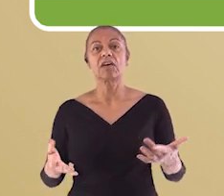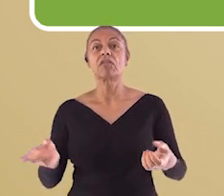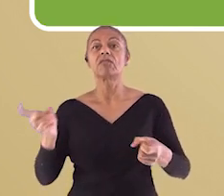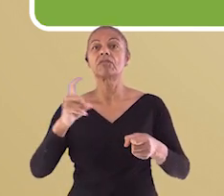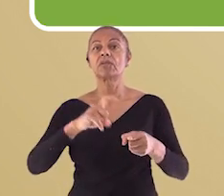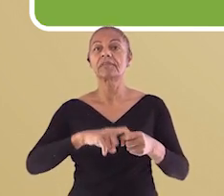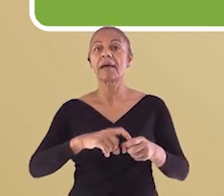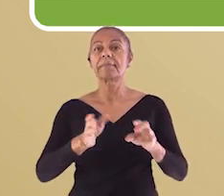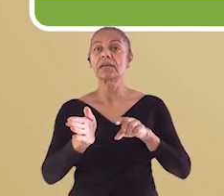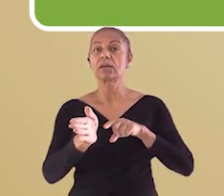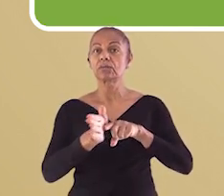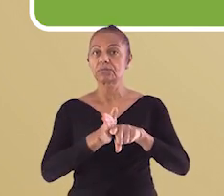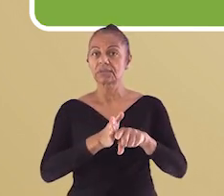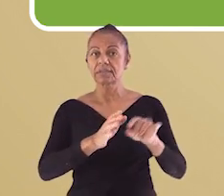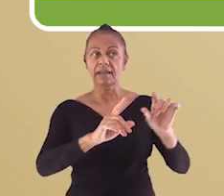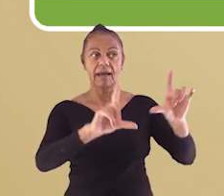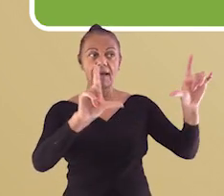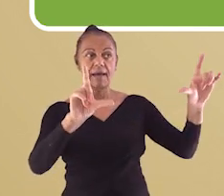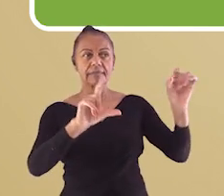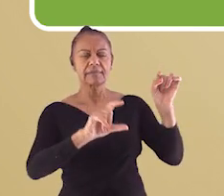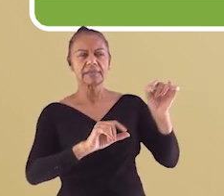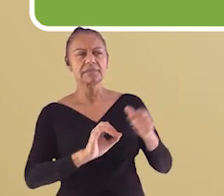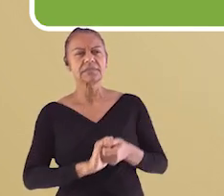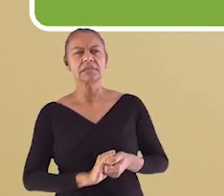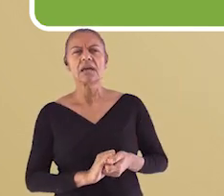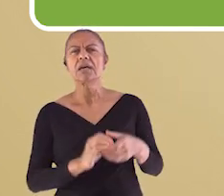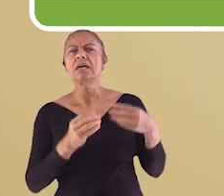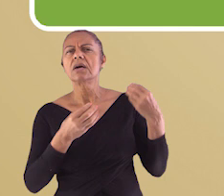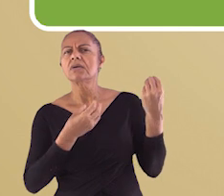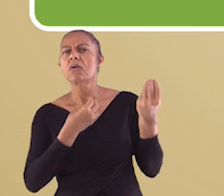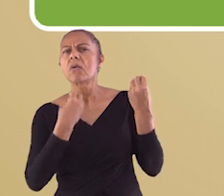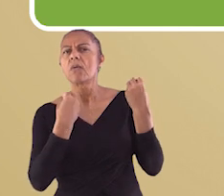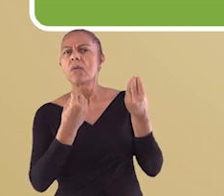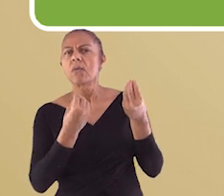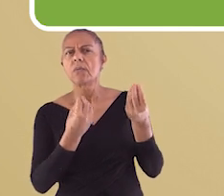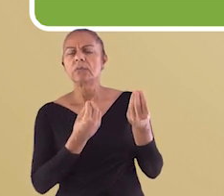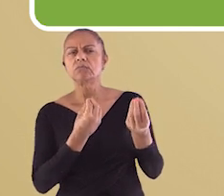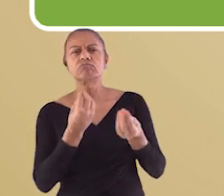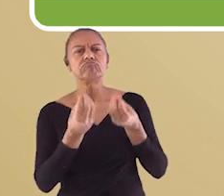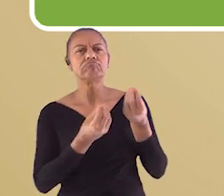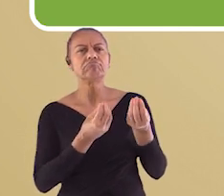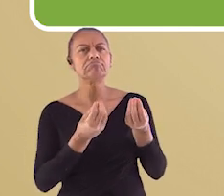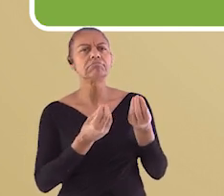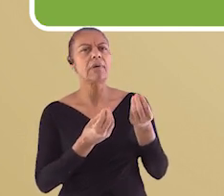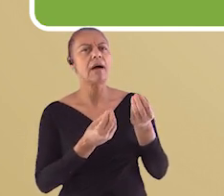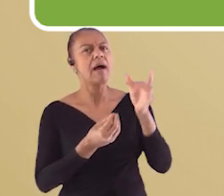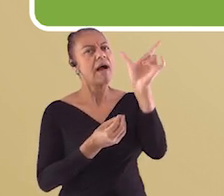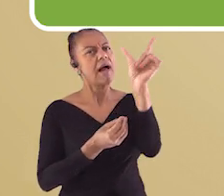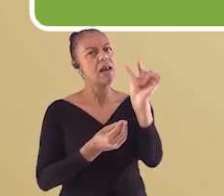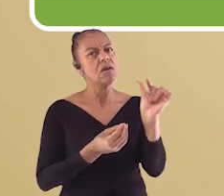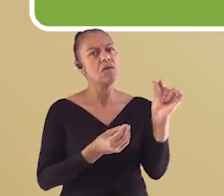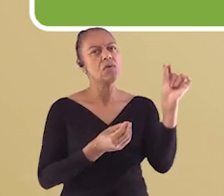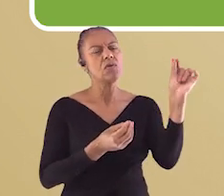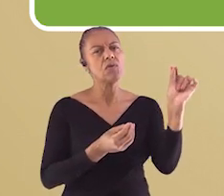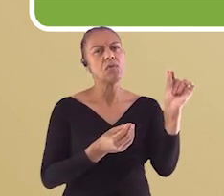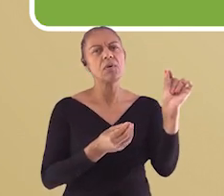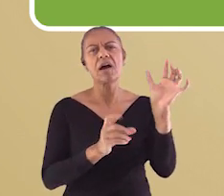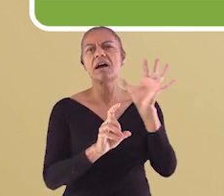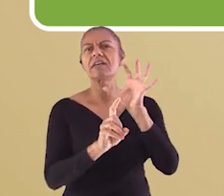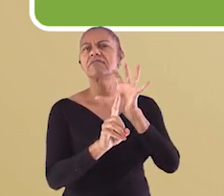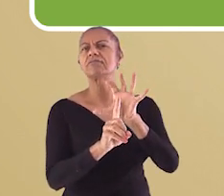que está aqui na tela. Como a Lua influenciou na construção do calendário? Vou dar um tempo para que responda a